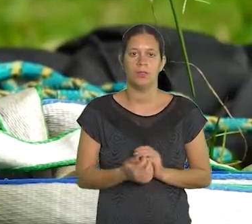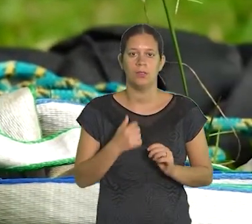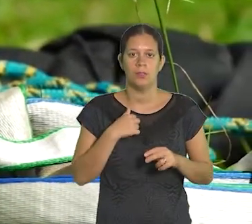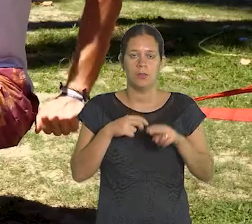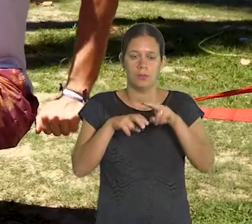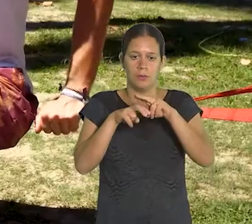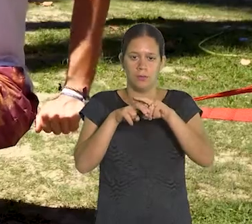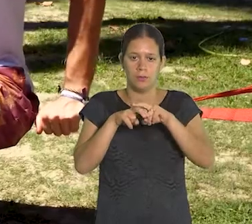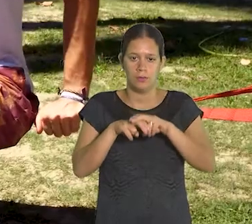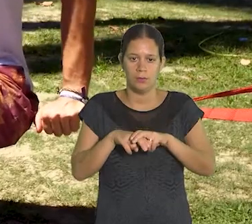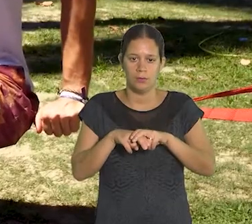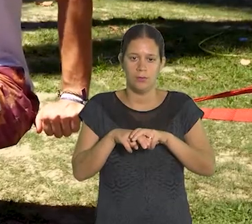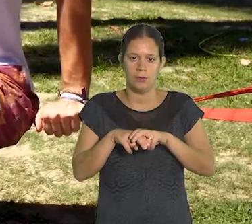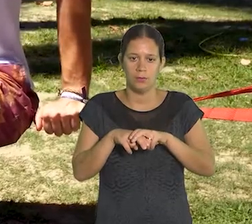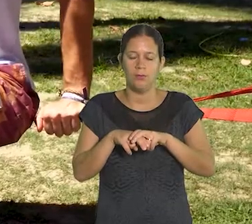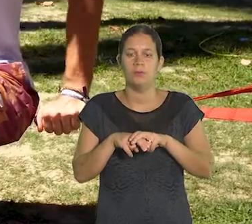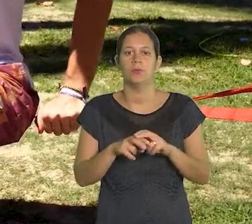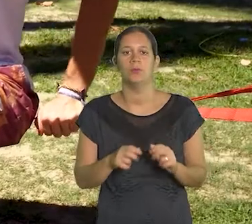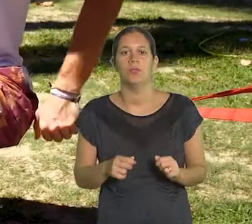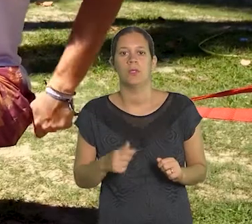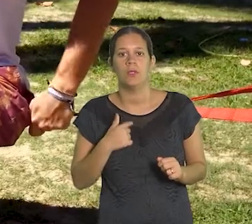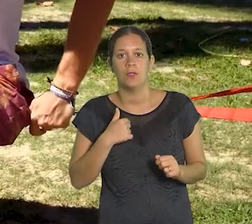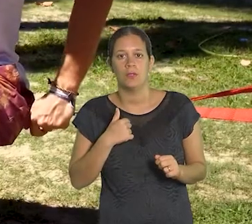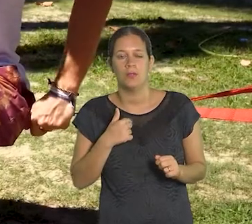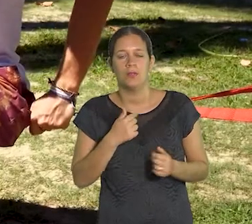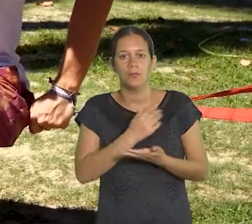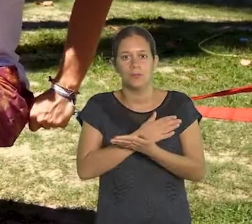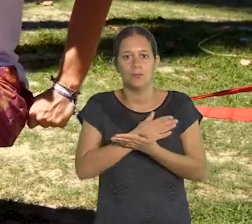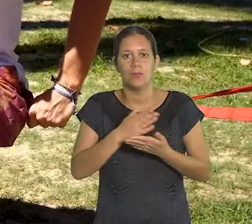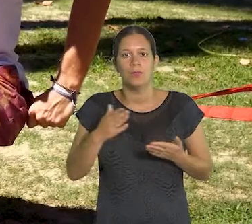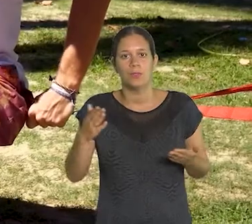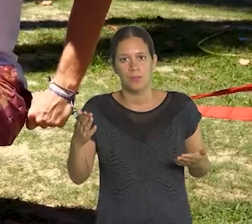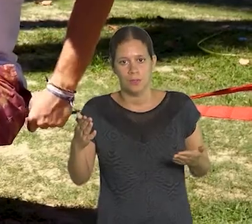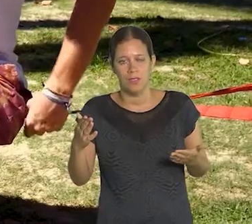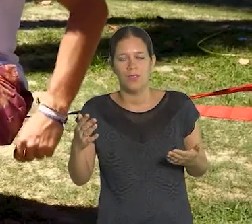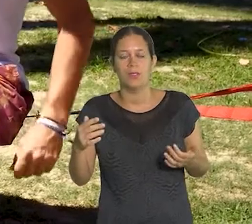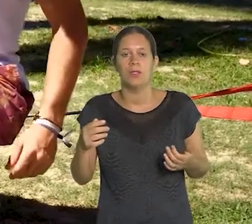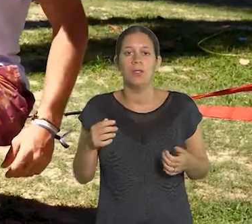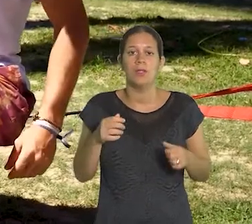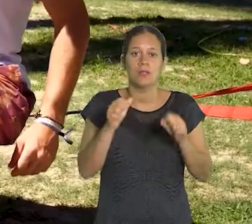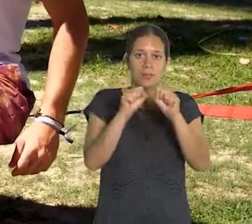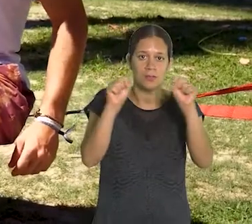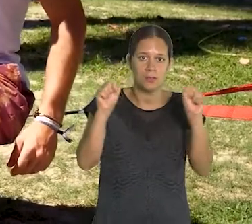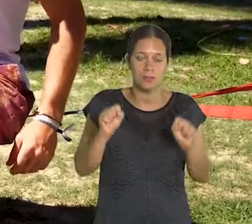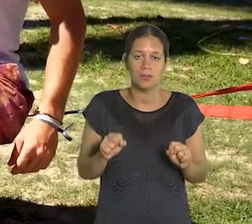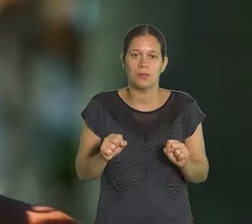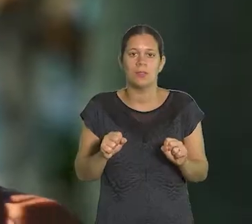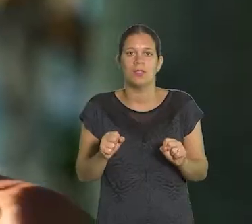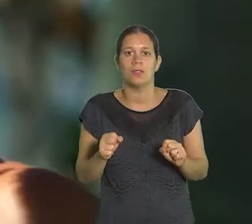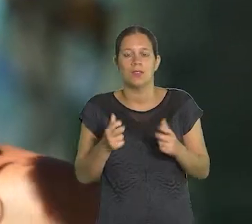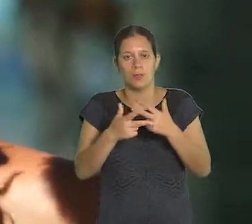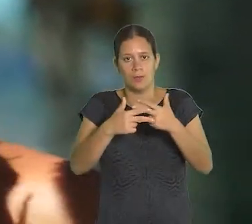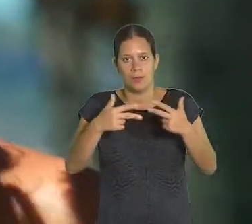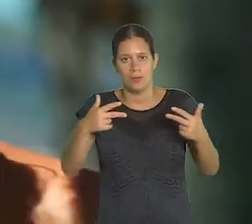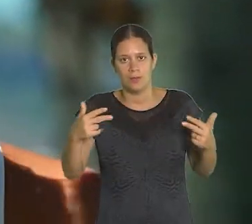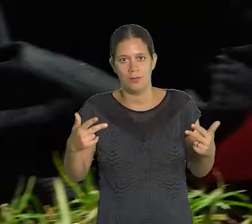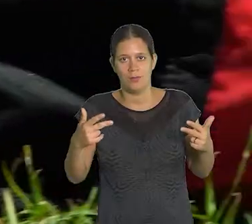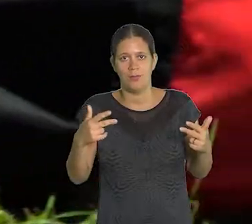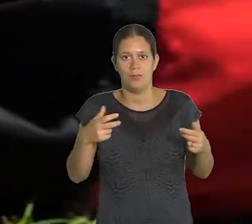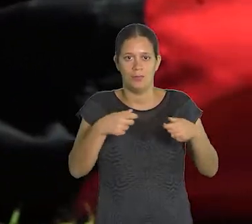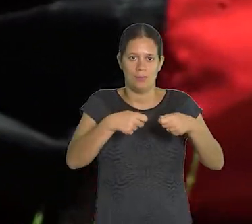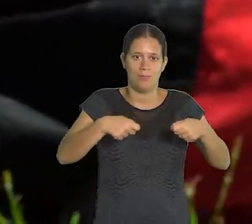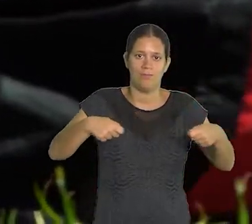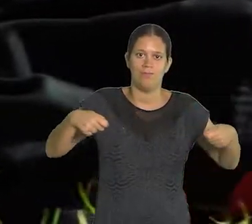Estou aqui sentado num slackline de iniciante e foi assim que o nosso esporte começou. Exatamente com esse sistema e com esse material de